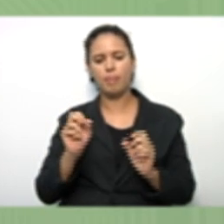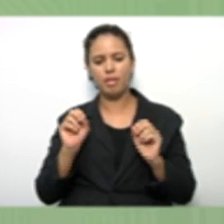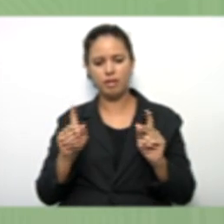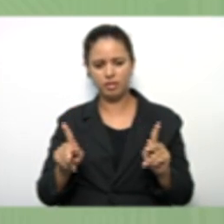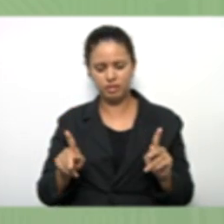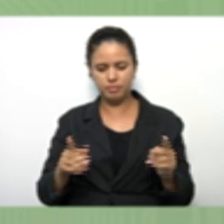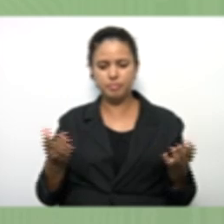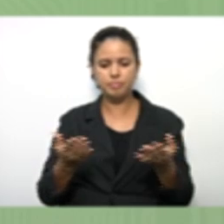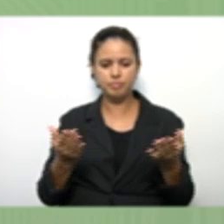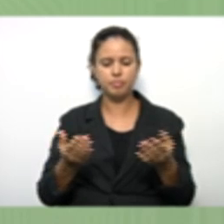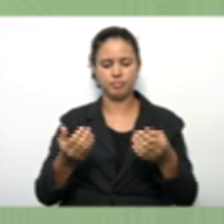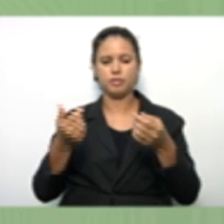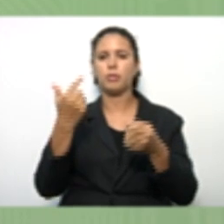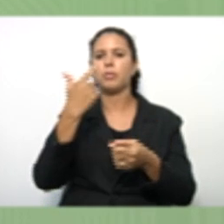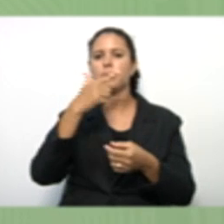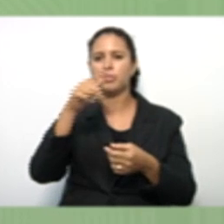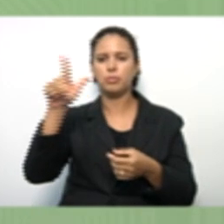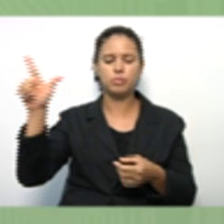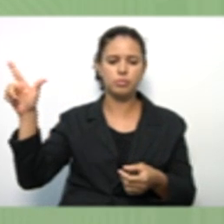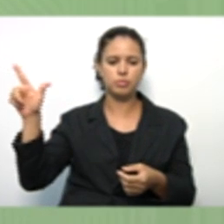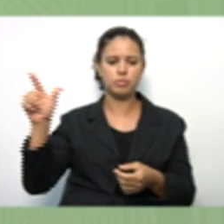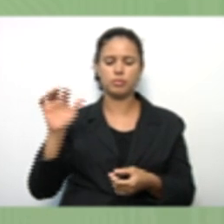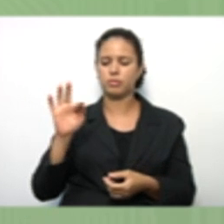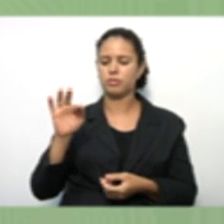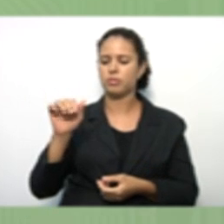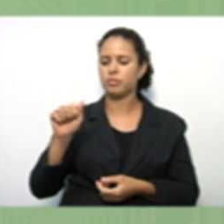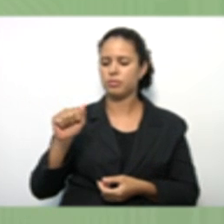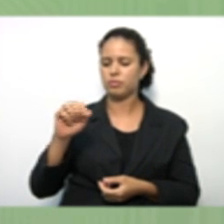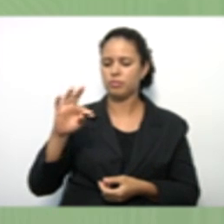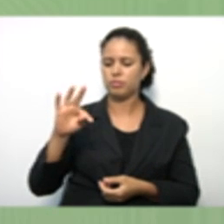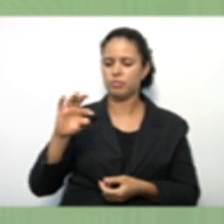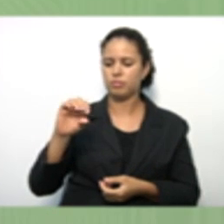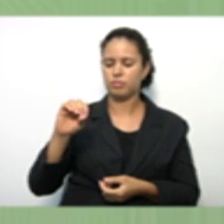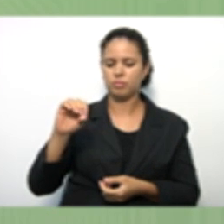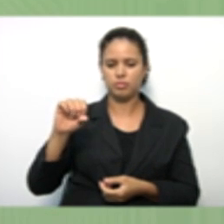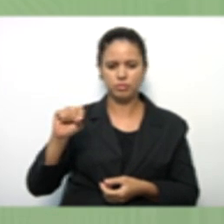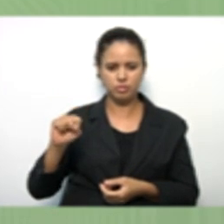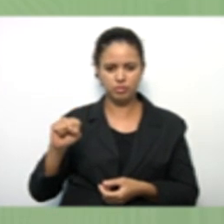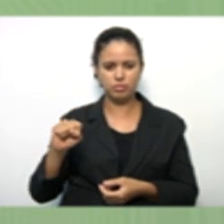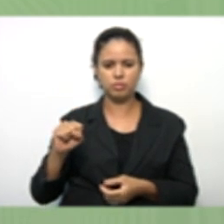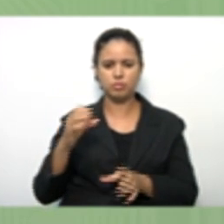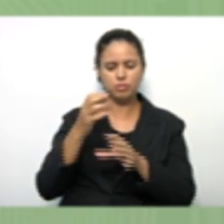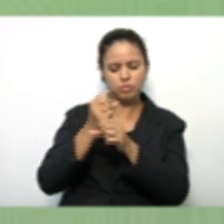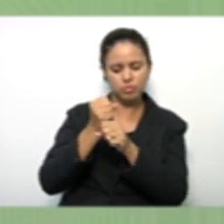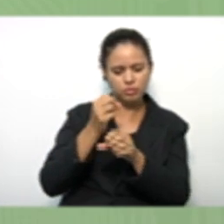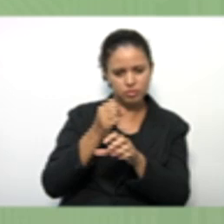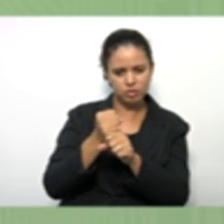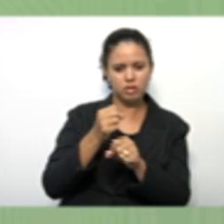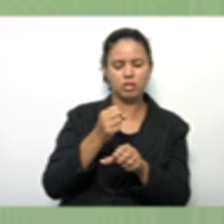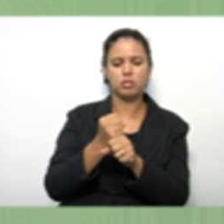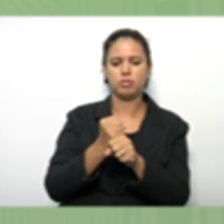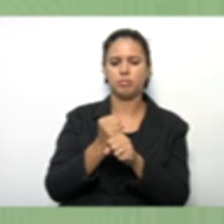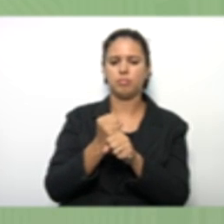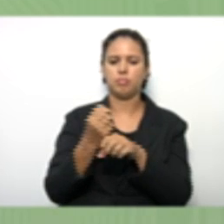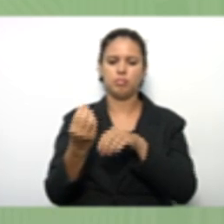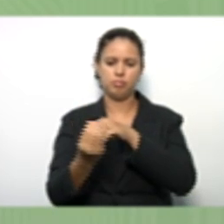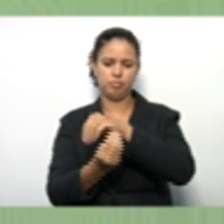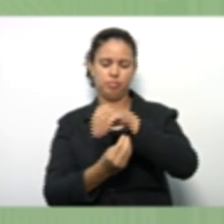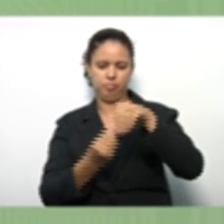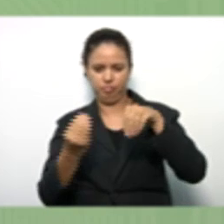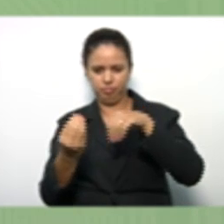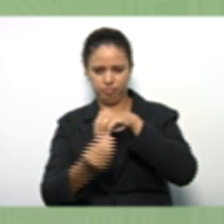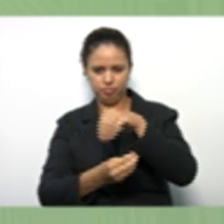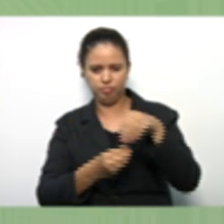nós temos também outros fatos contábeis, que são os fatos contábeis mistos, que apresentam